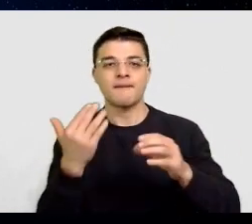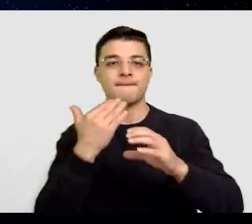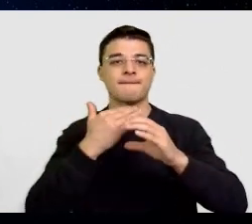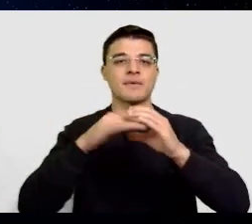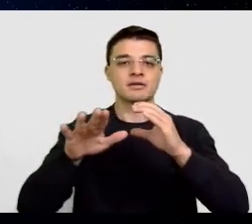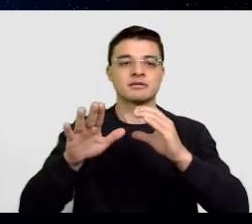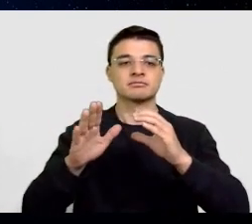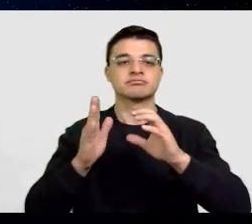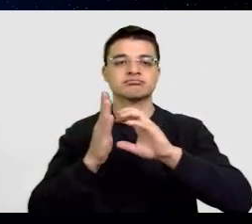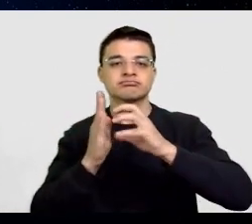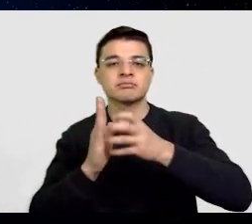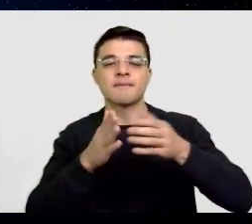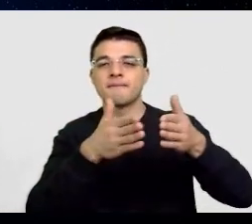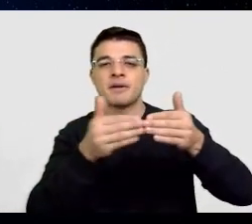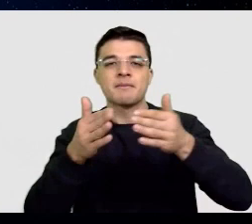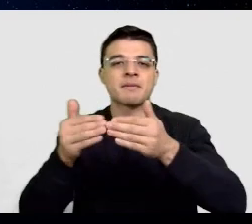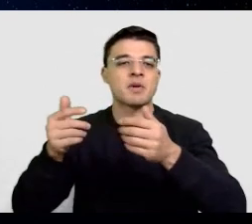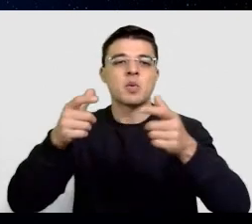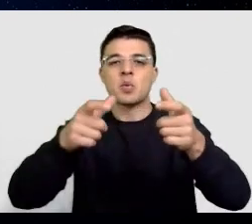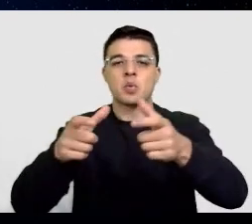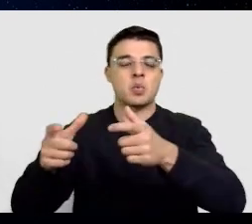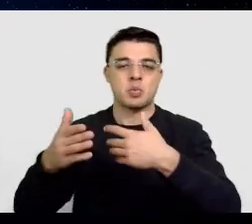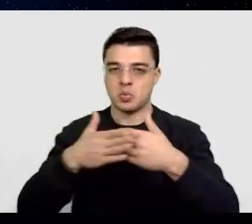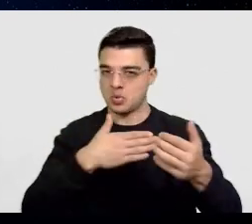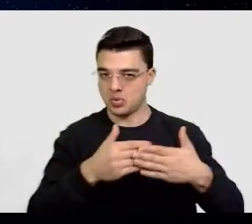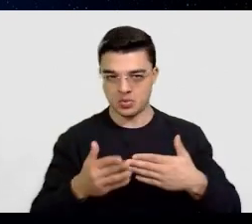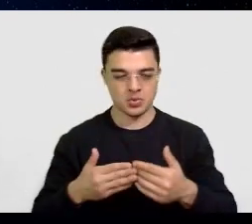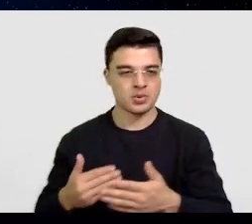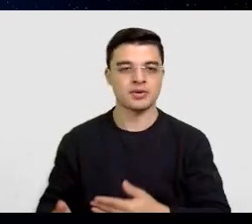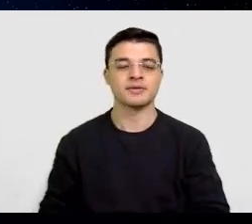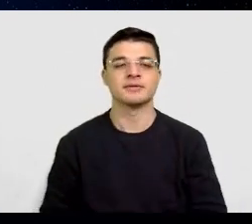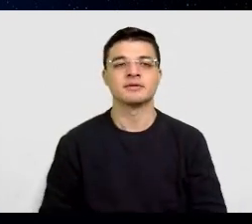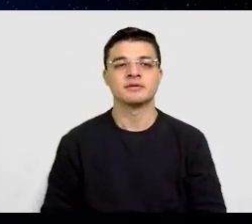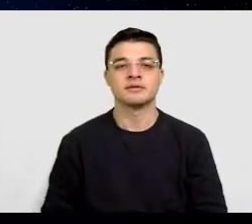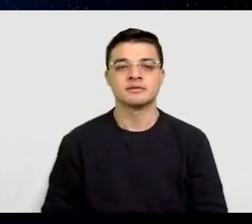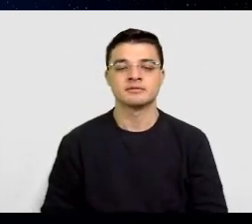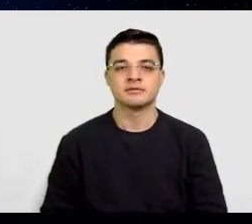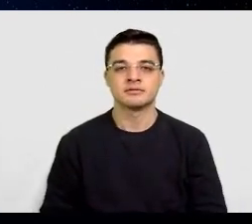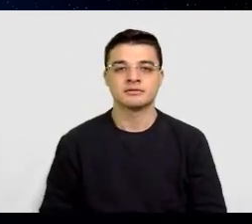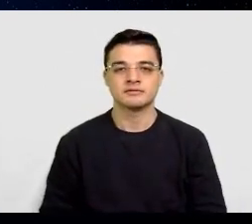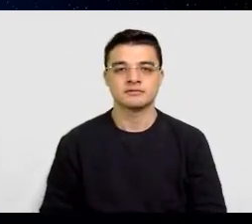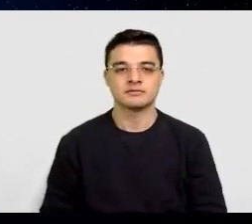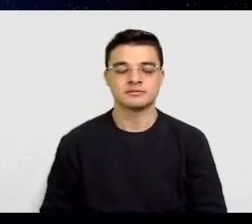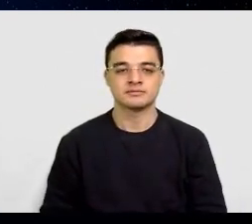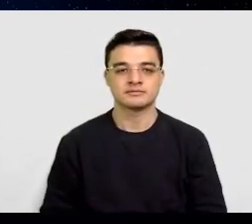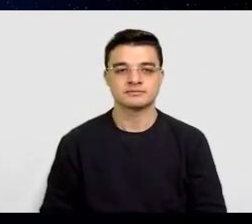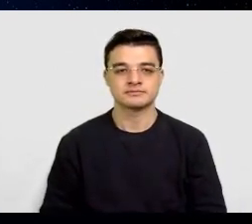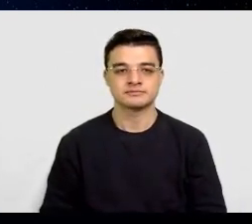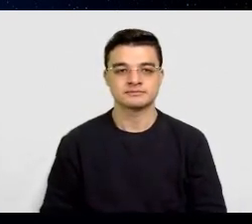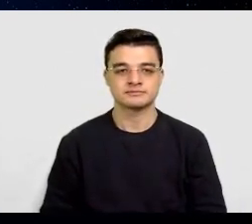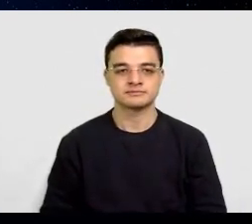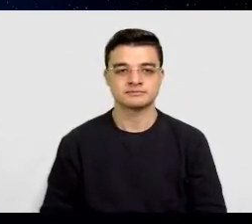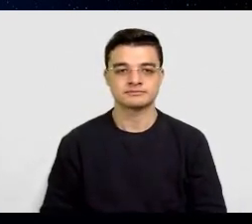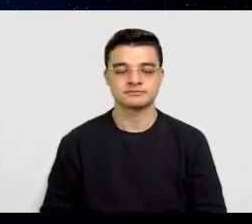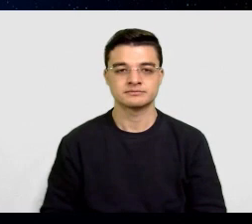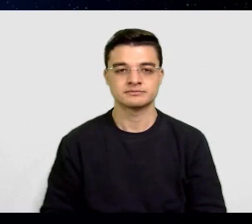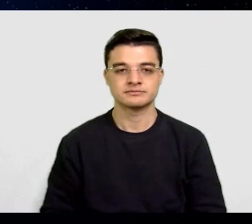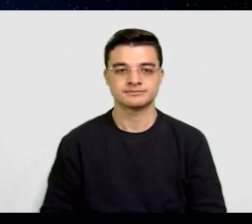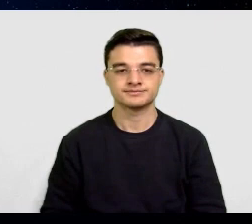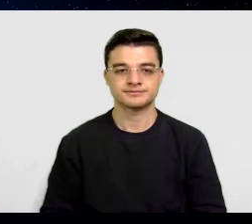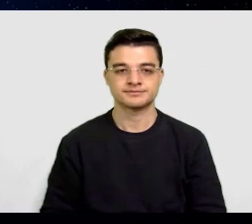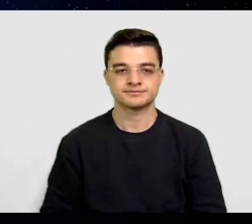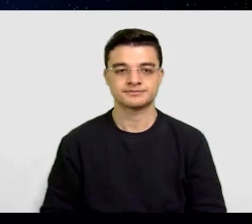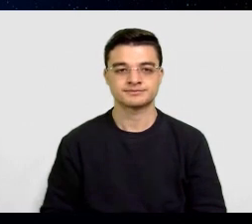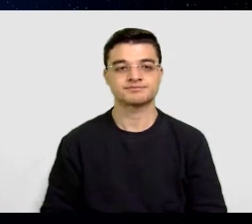quiser. E nesse caso, a gente tem a possibilidade de a exploração de dois server-side request